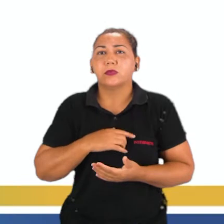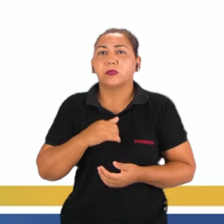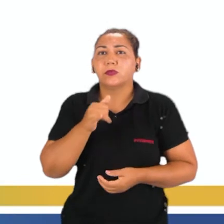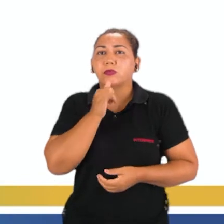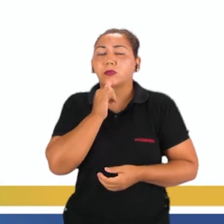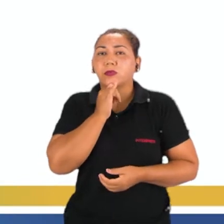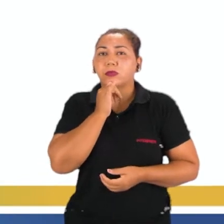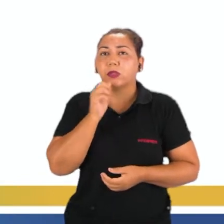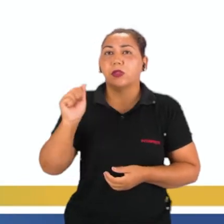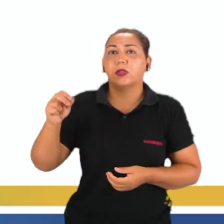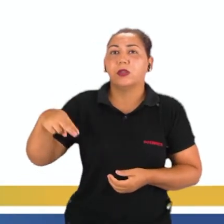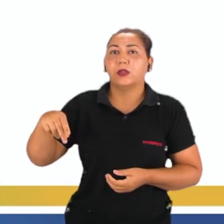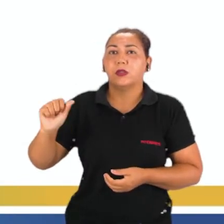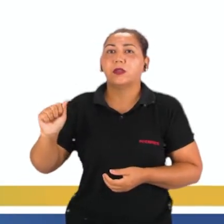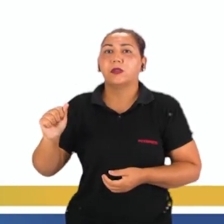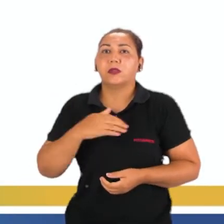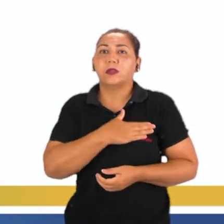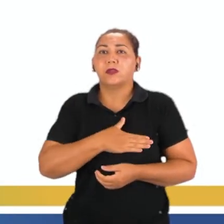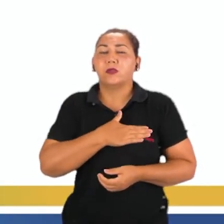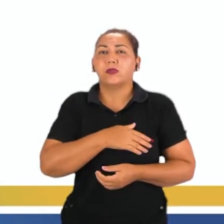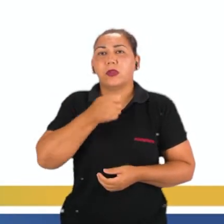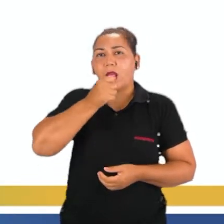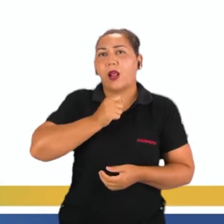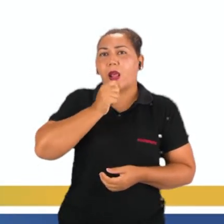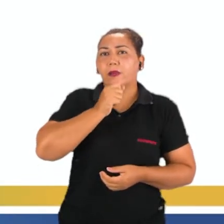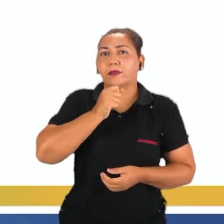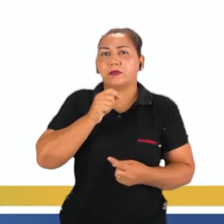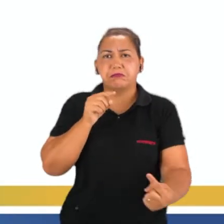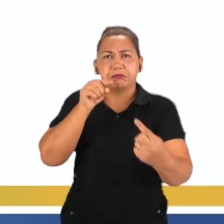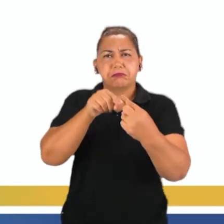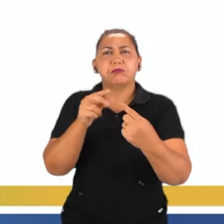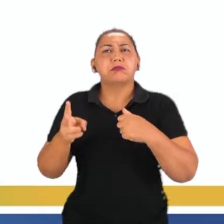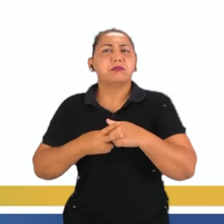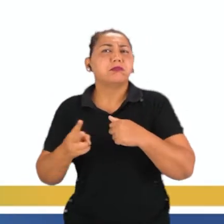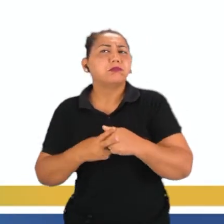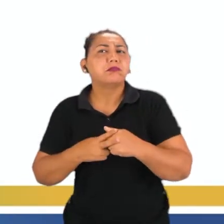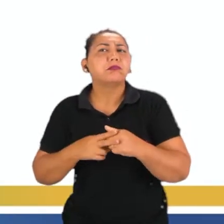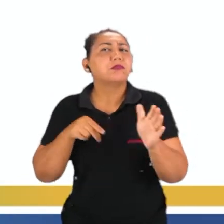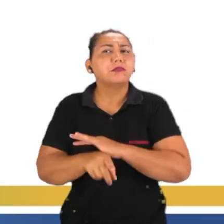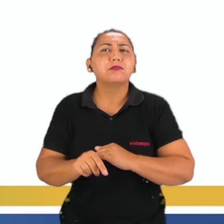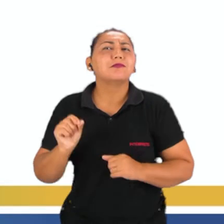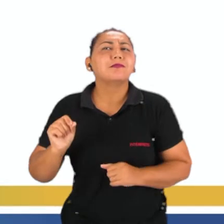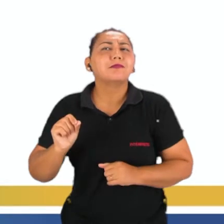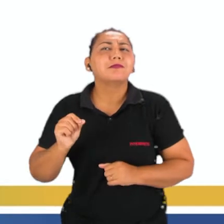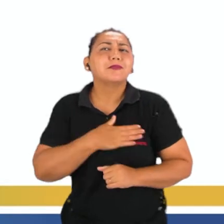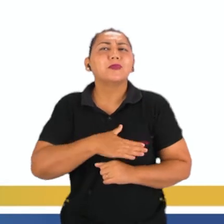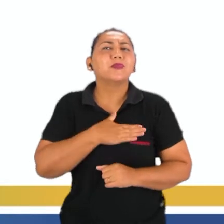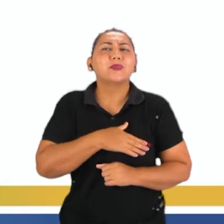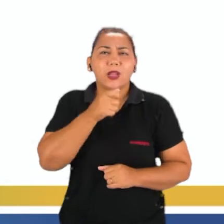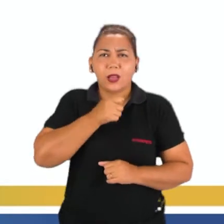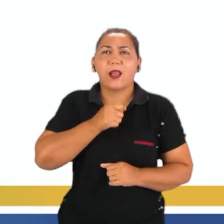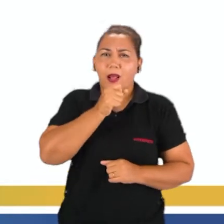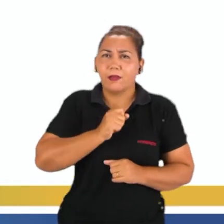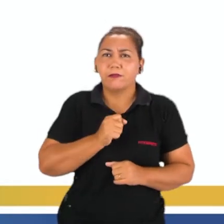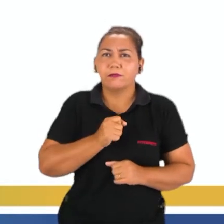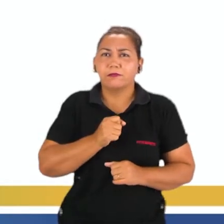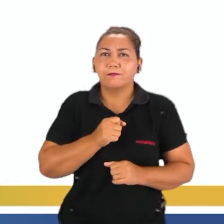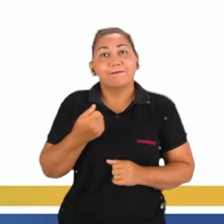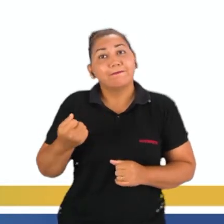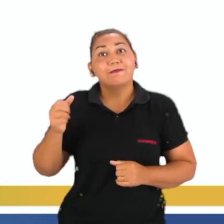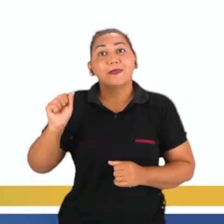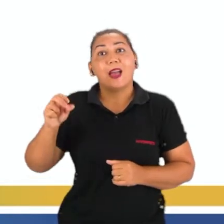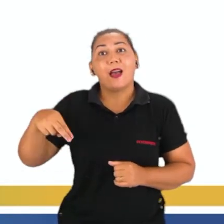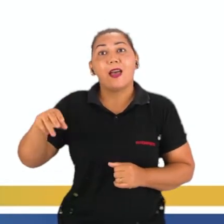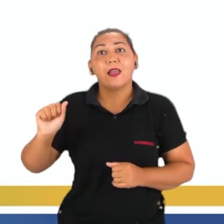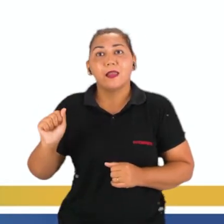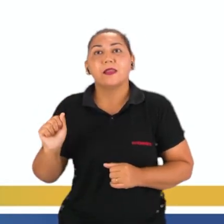tomar sorvete. Identifiquei o verbo e pergunto a ele: quem gosta de tomar sorvete? Ana. Como nós temos apenas um núcleo